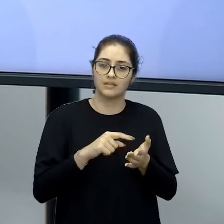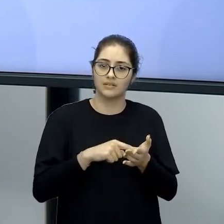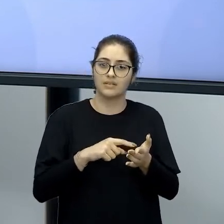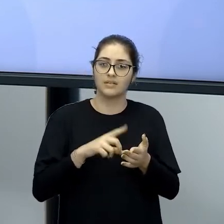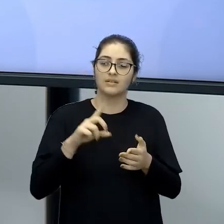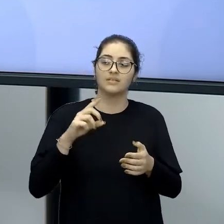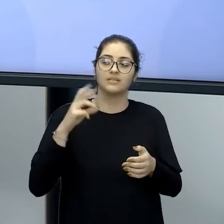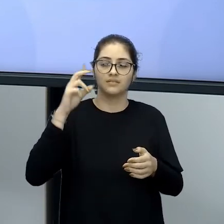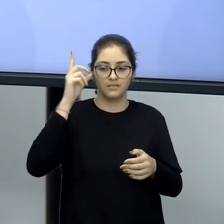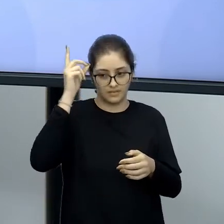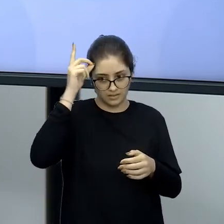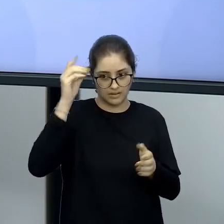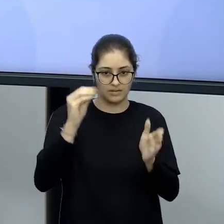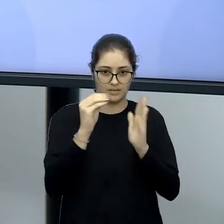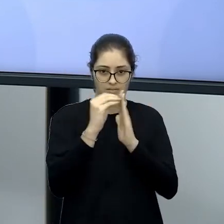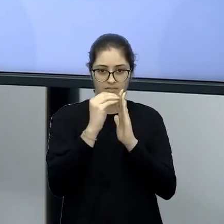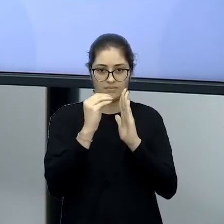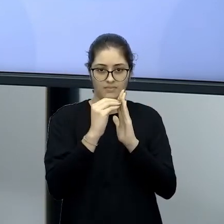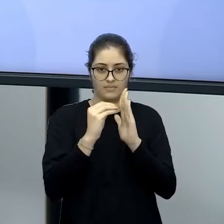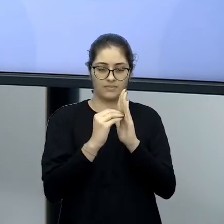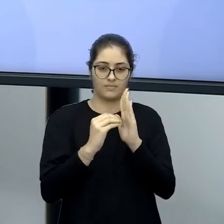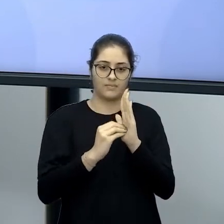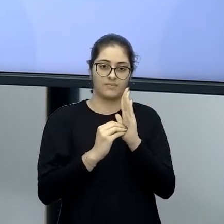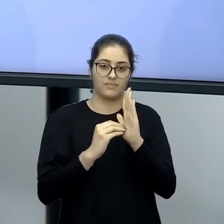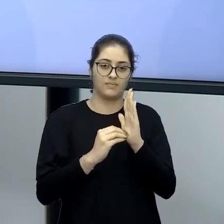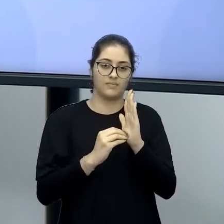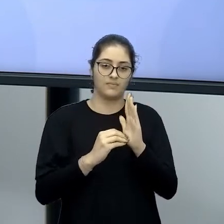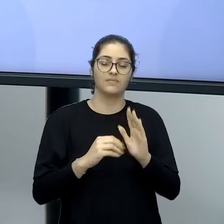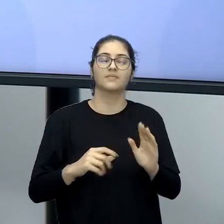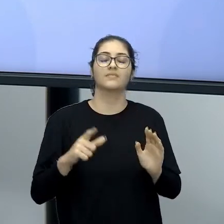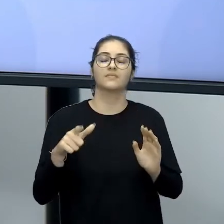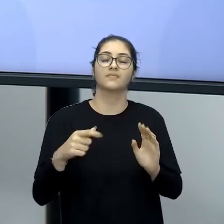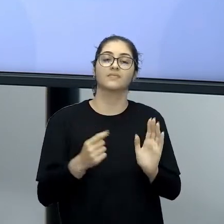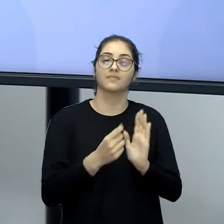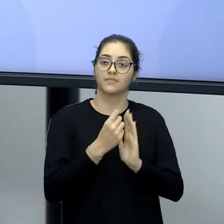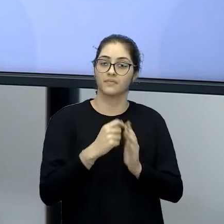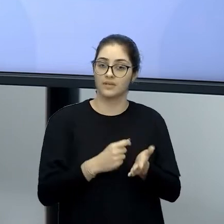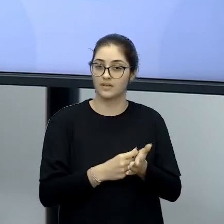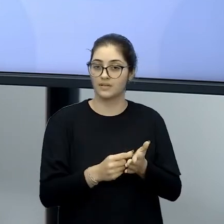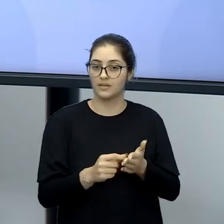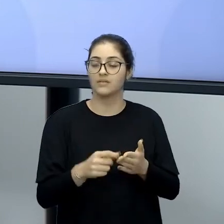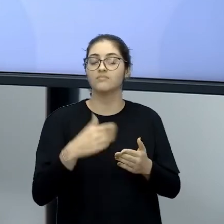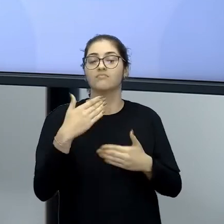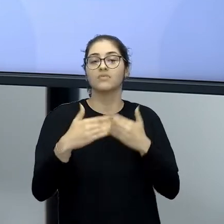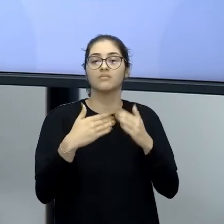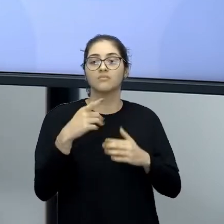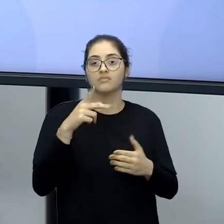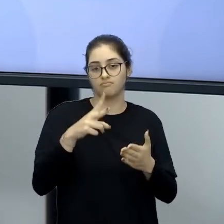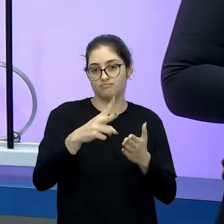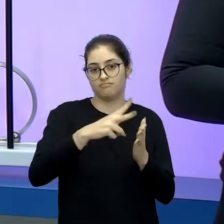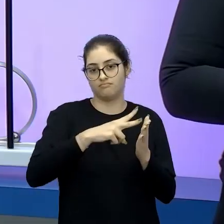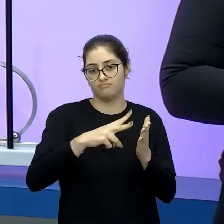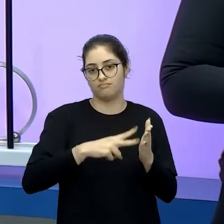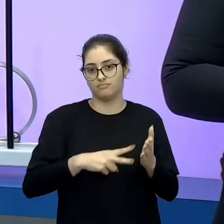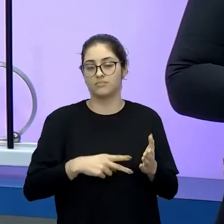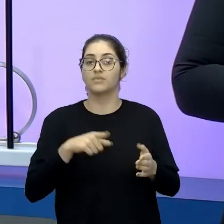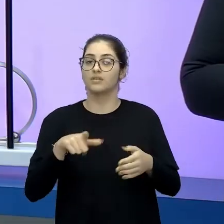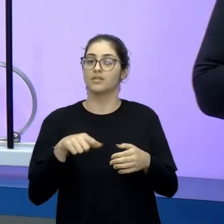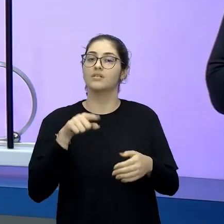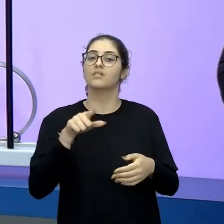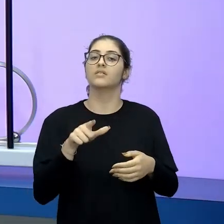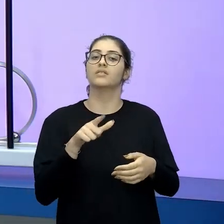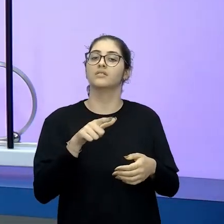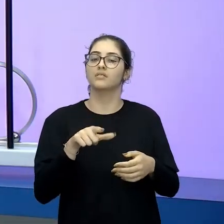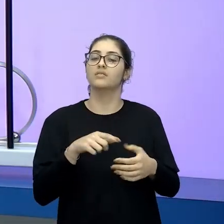Não só o registro verbal, mas o registro escrito, ele é muito importante para a gente ler daqui a um tempo. né? E esses registros já estão linkados com o que